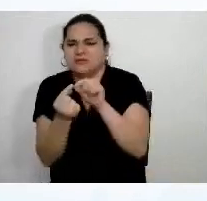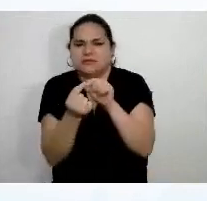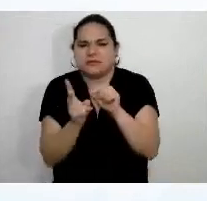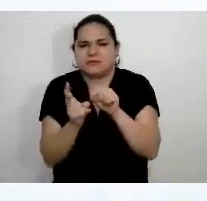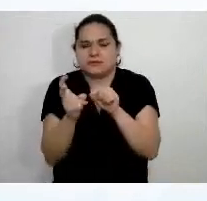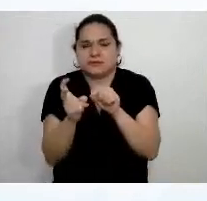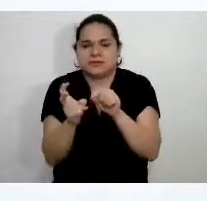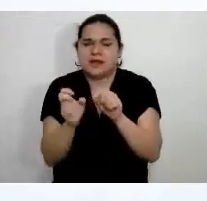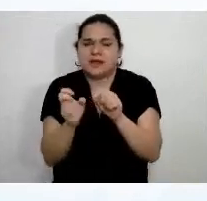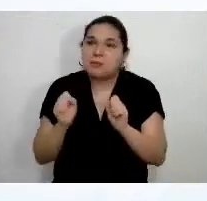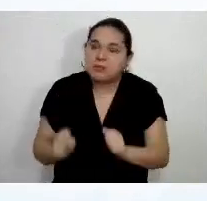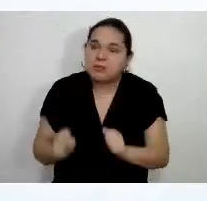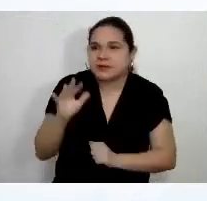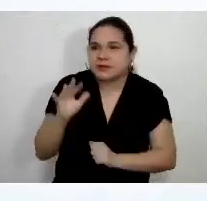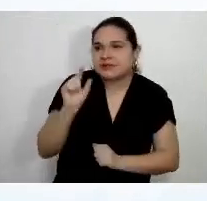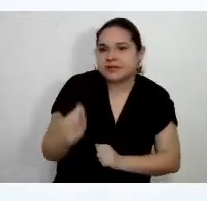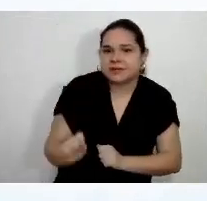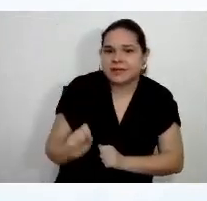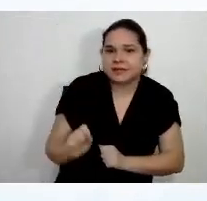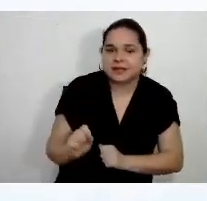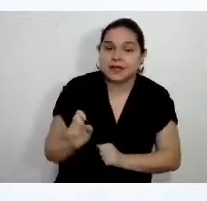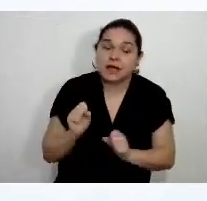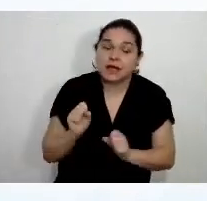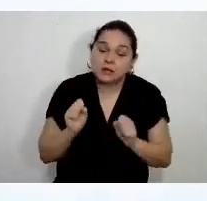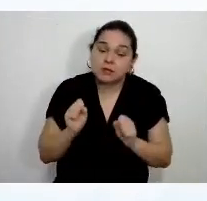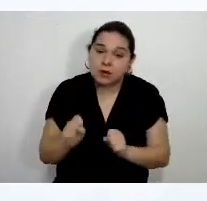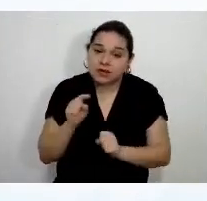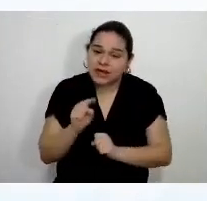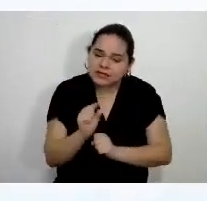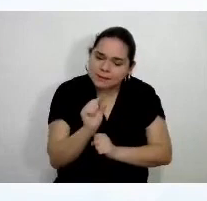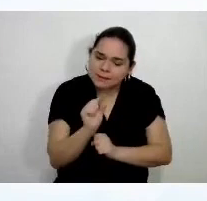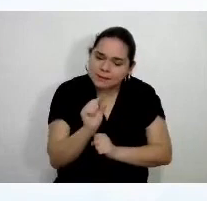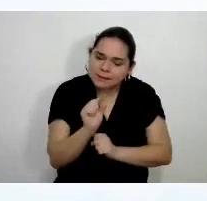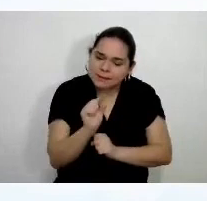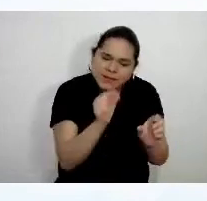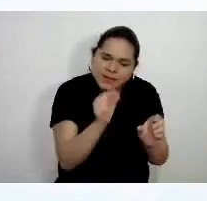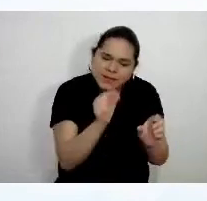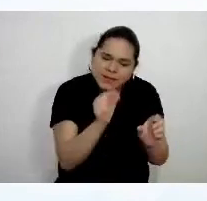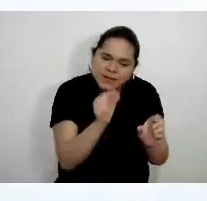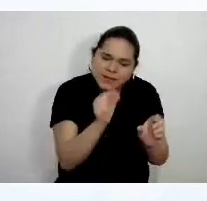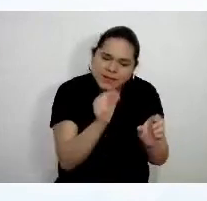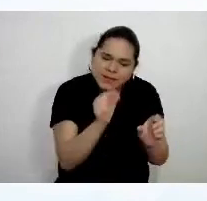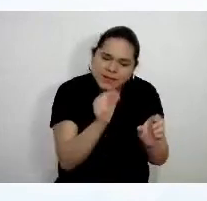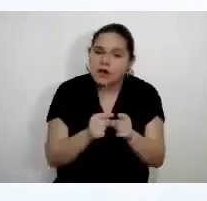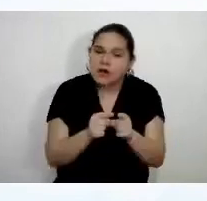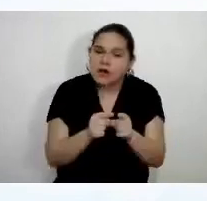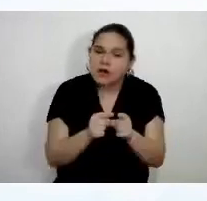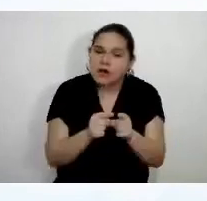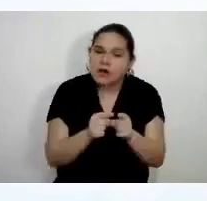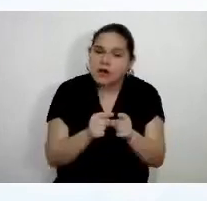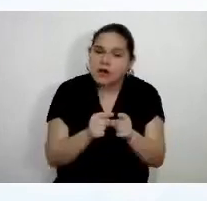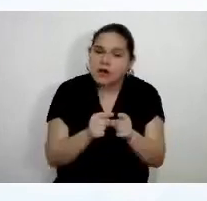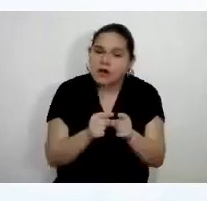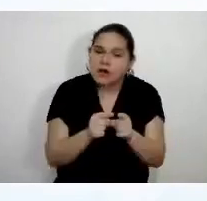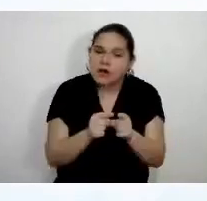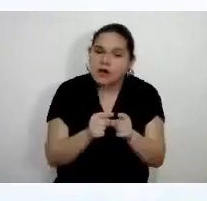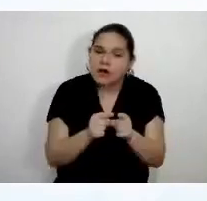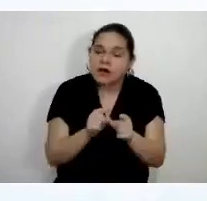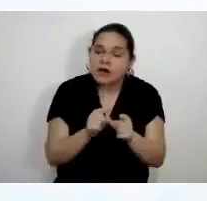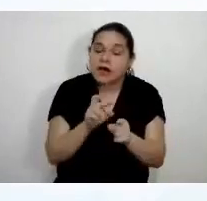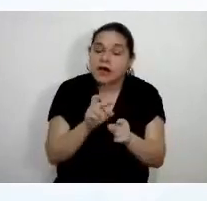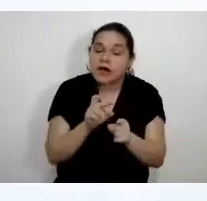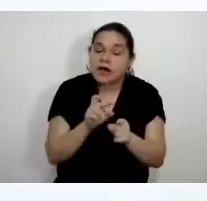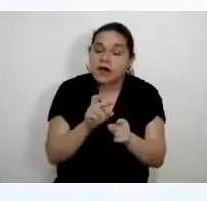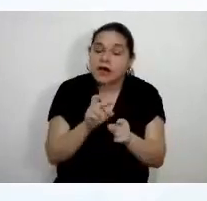na verdade, o que pode? Pode ser que esse pedaço de vírus provoque uma reação de